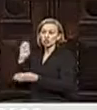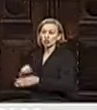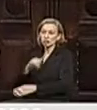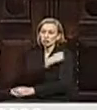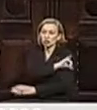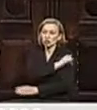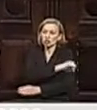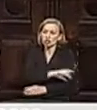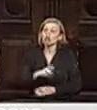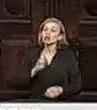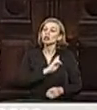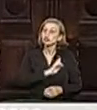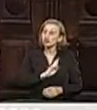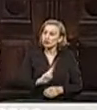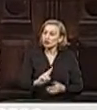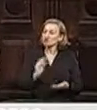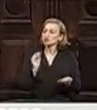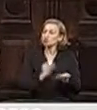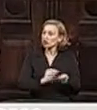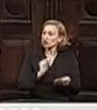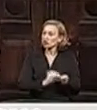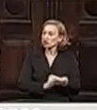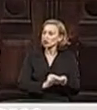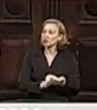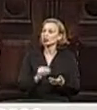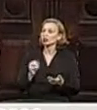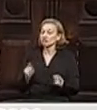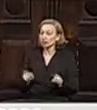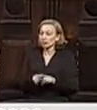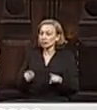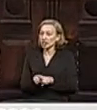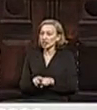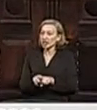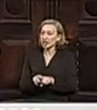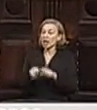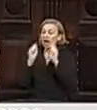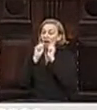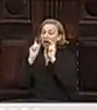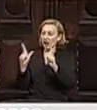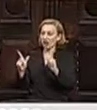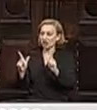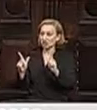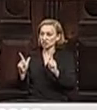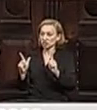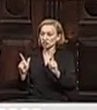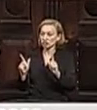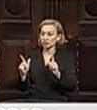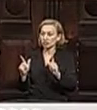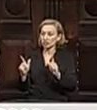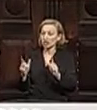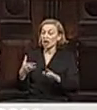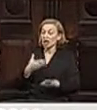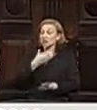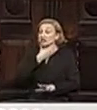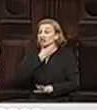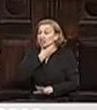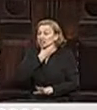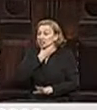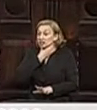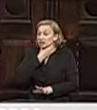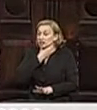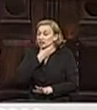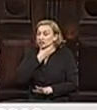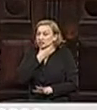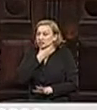desrespeito a esta casa, a Assembleia Legislativa do Estado do Rio de Janeiro. A crise institucional